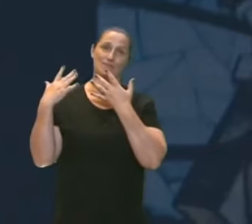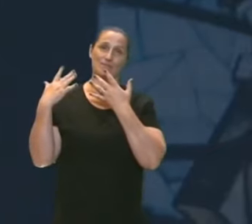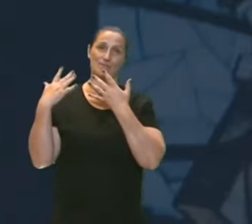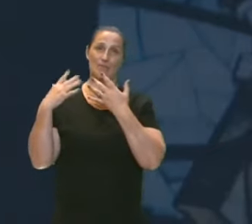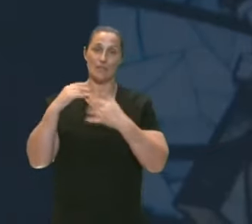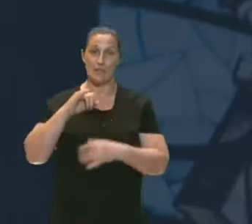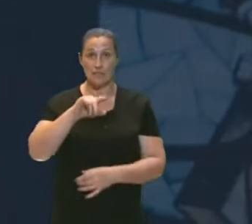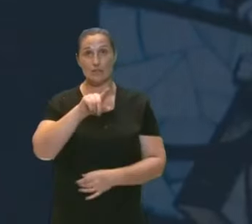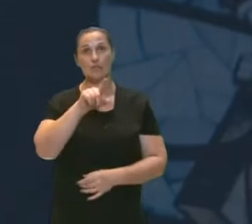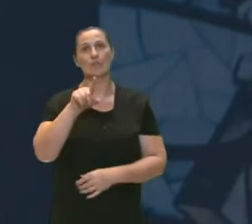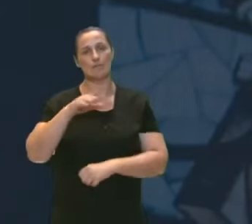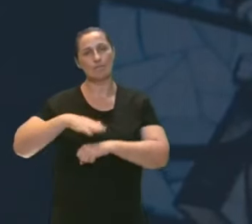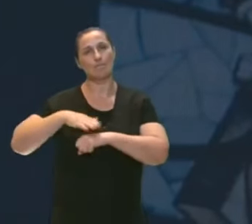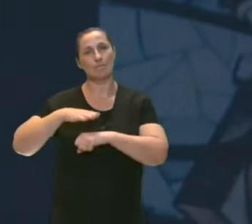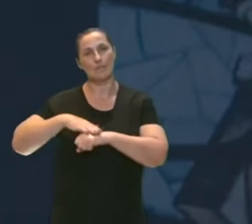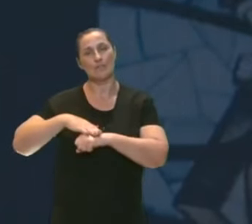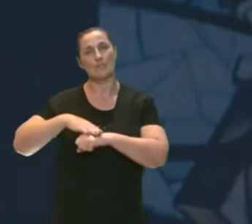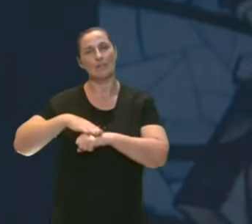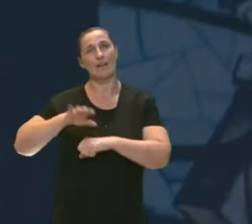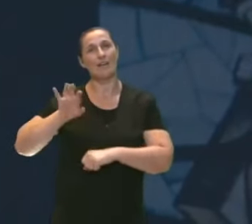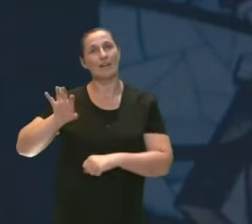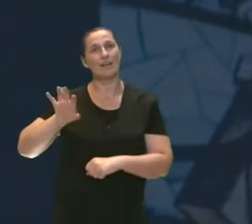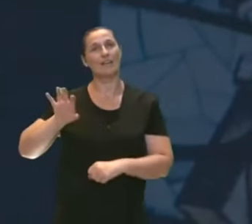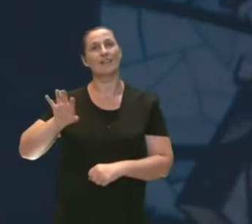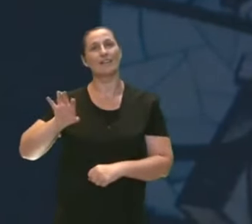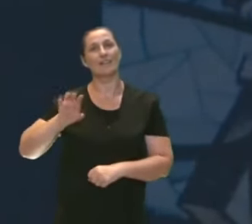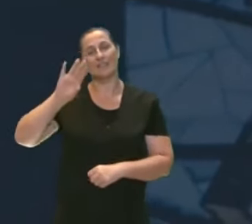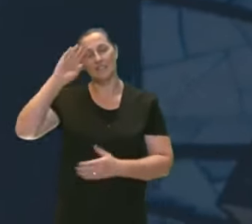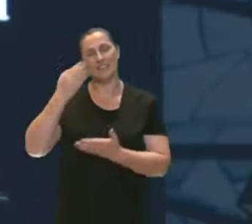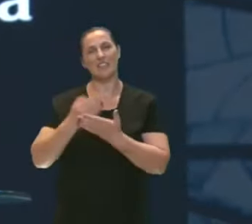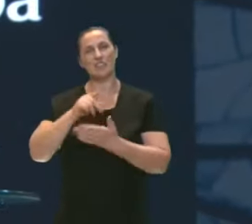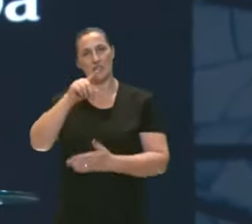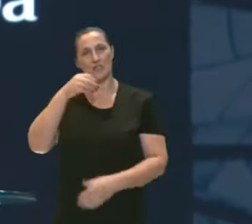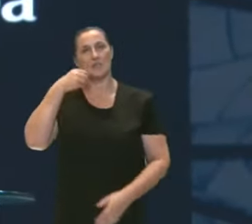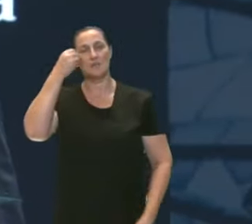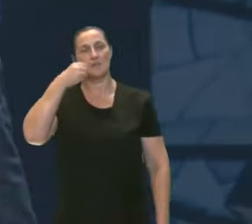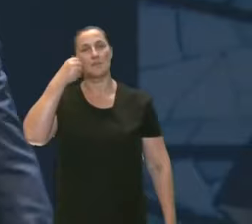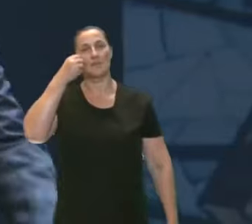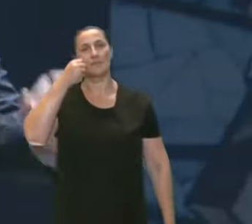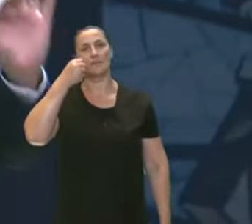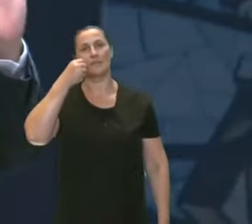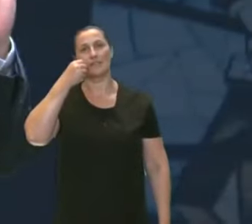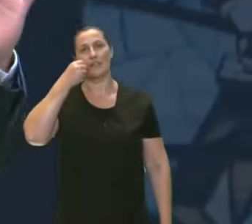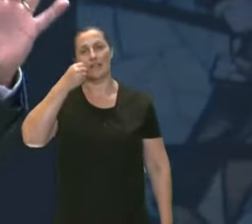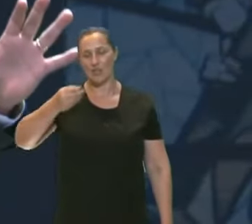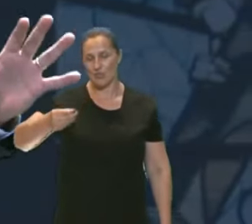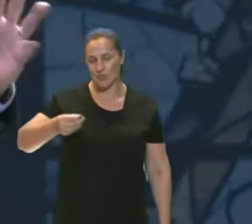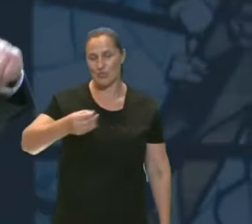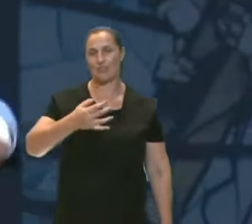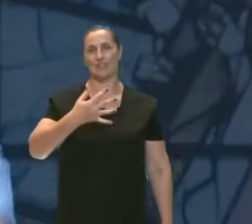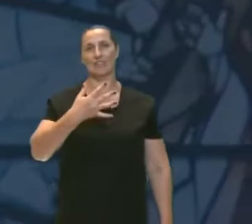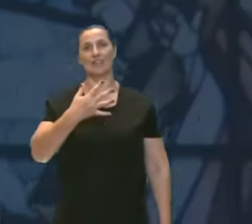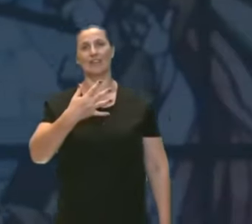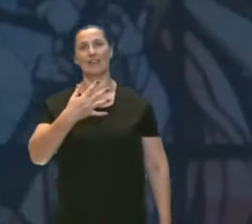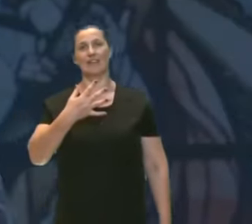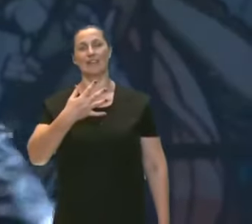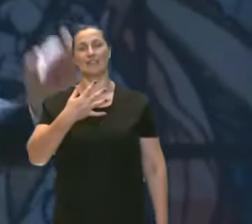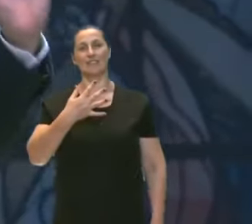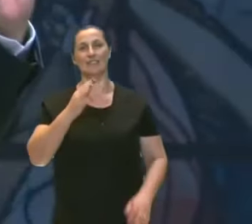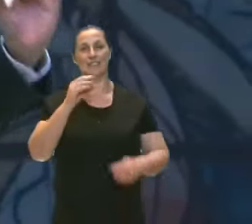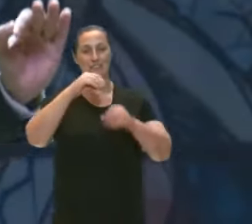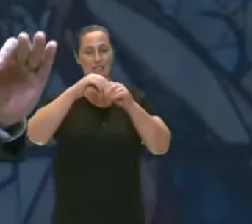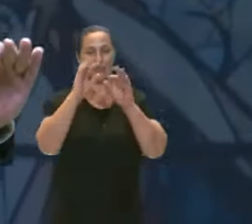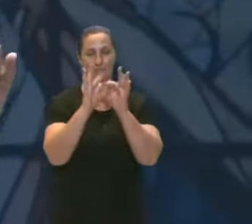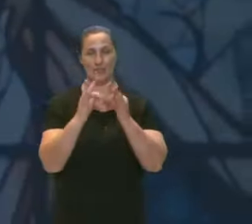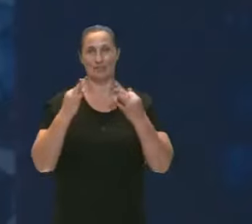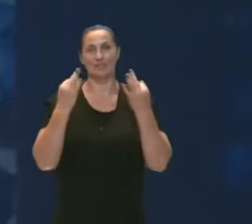E se você fizer isso, eu creio que você vai poder experimentar novidade de vida em família. Que